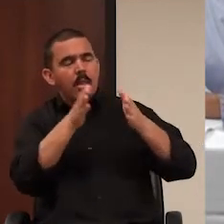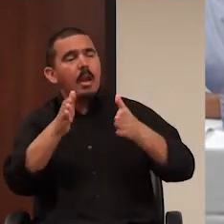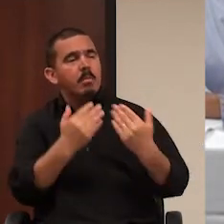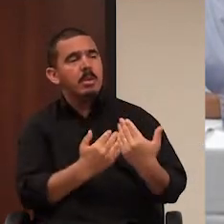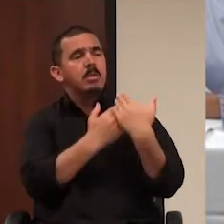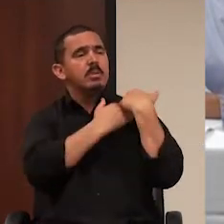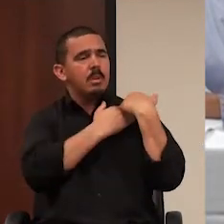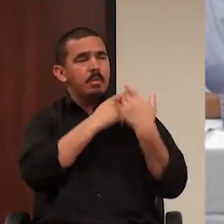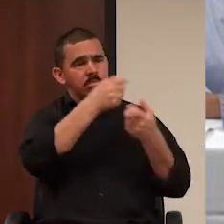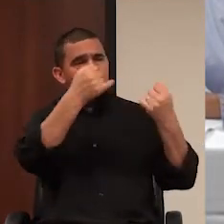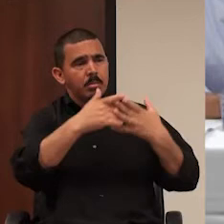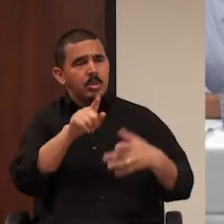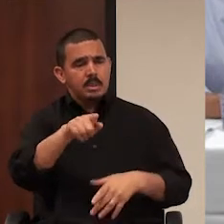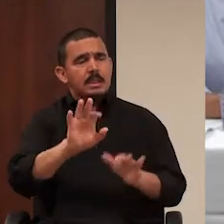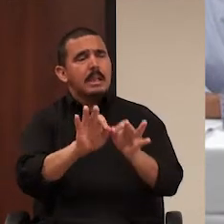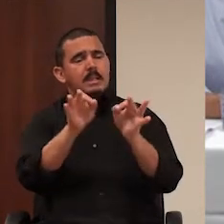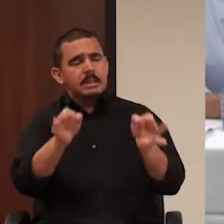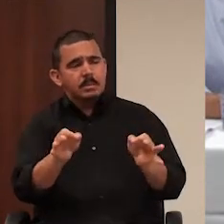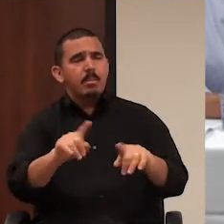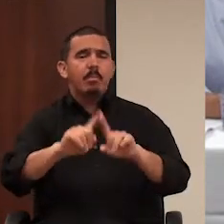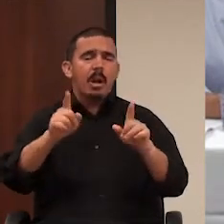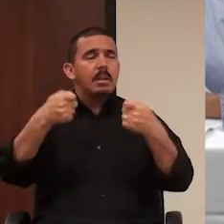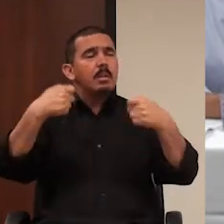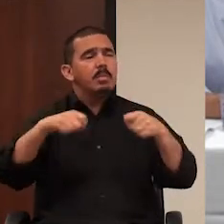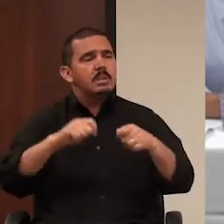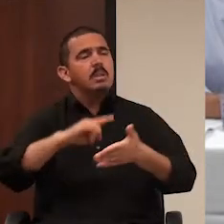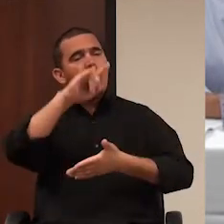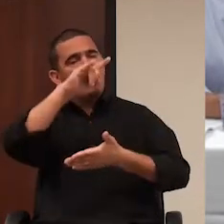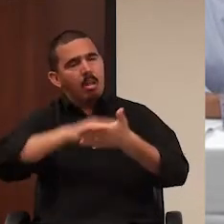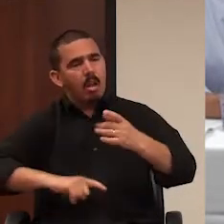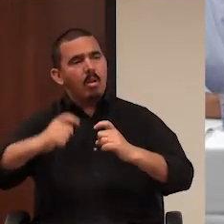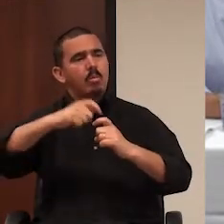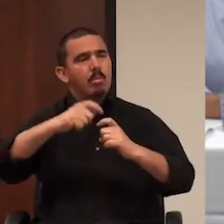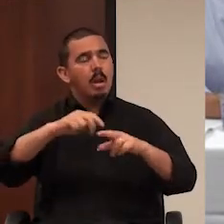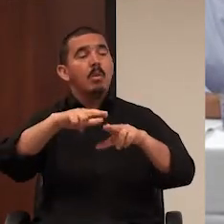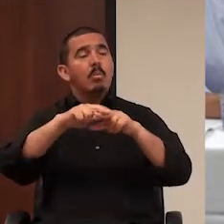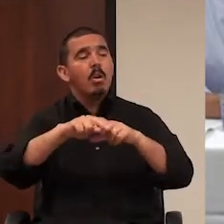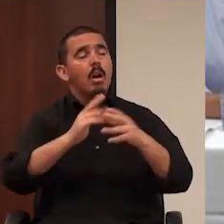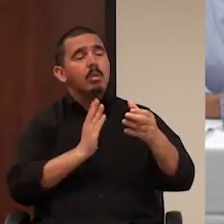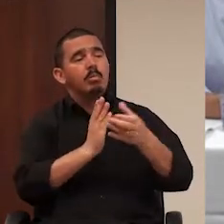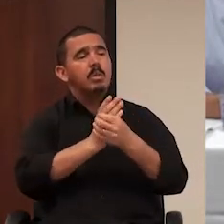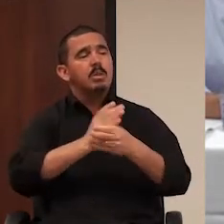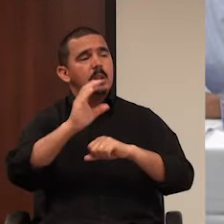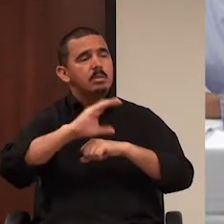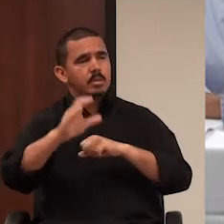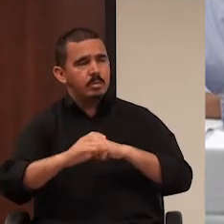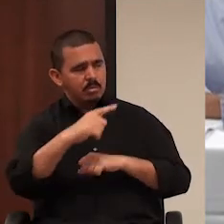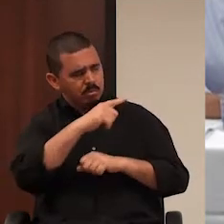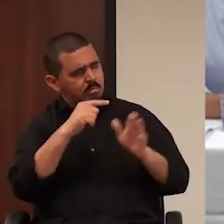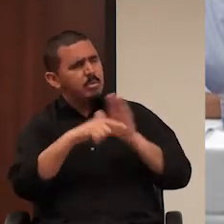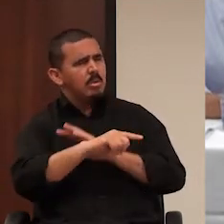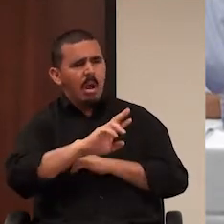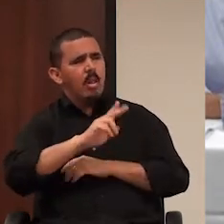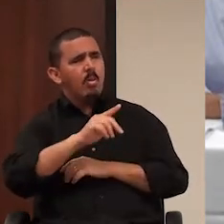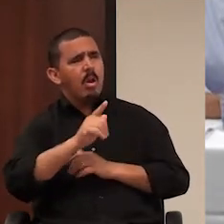que é simples, né, precisa de um laudo médico pelo Código de Processo Civil. Não é um laudo multiprofissional, o Código de Processo Civil